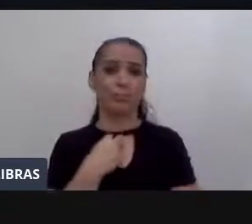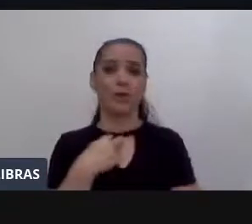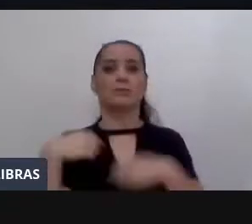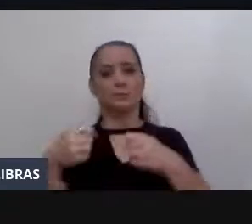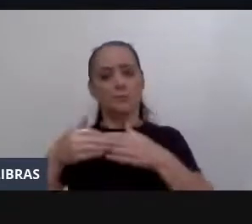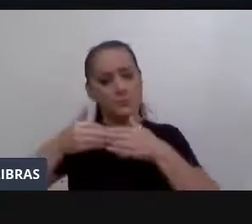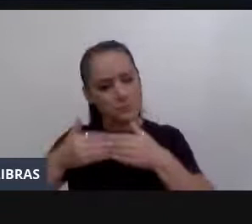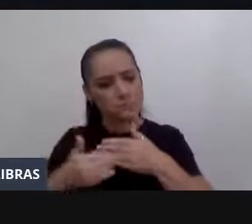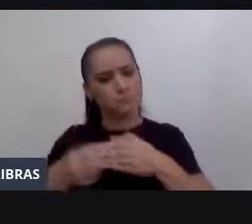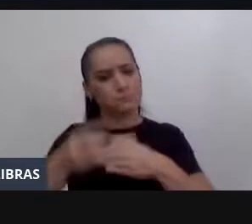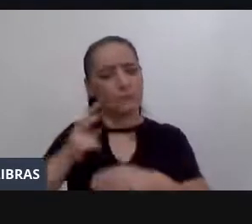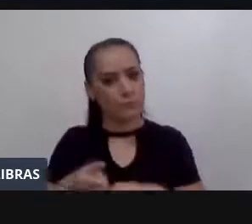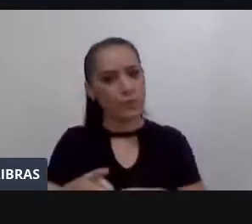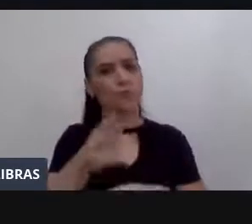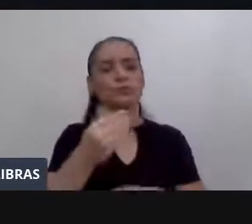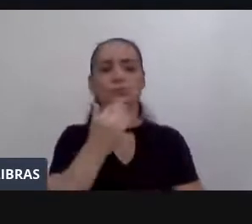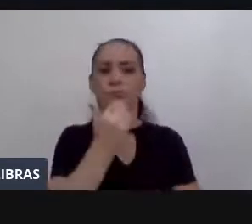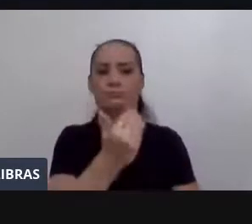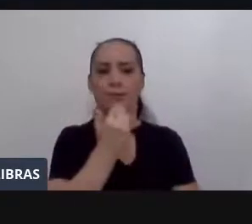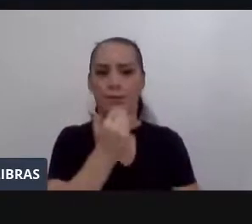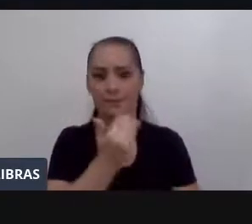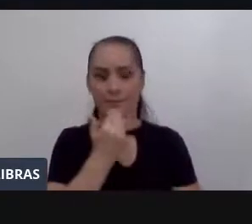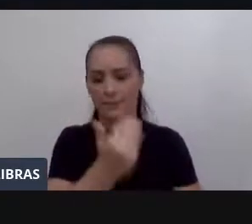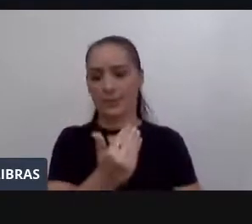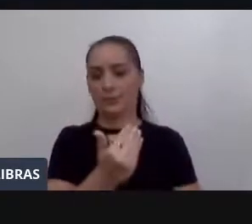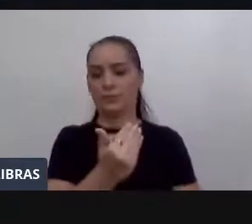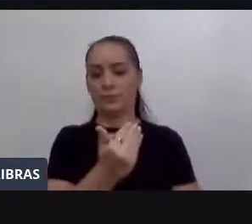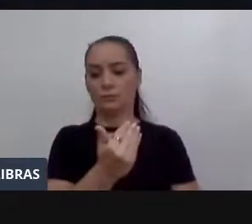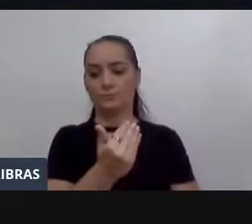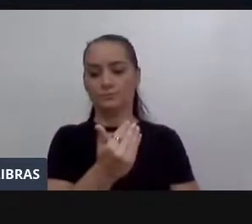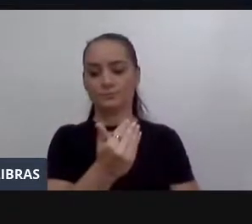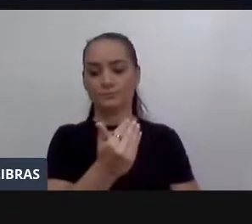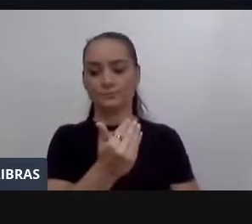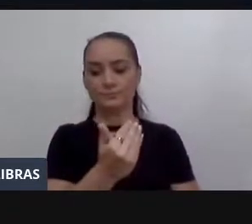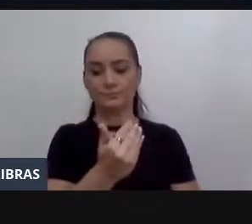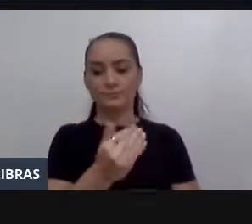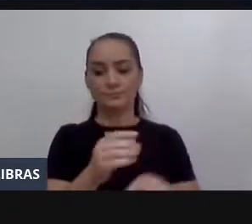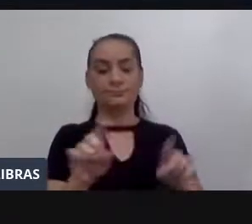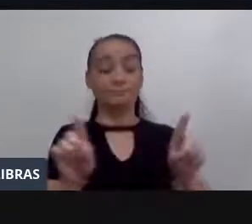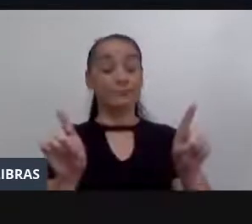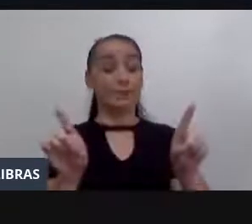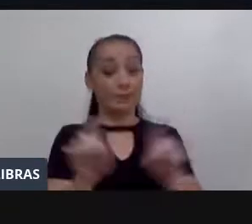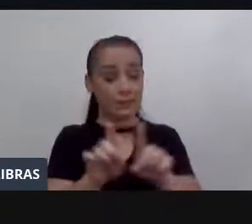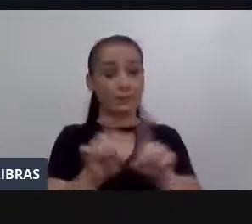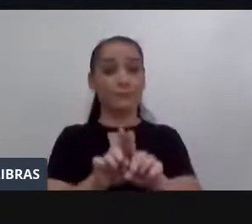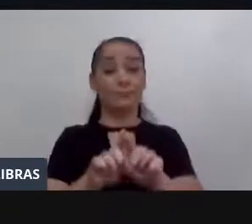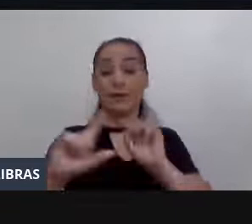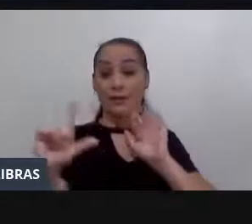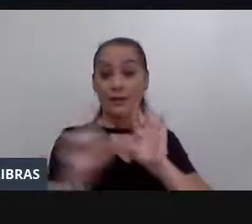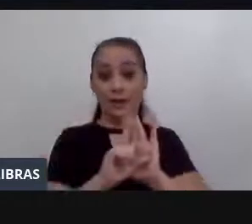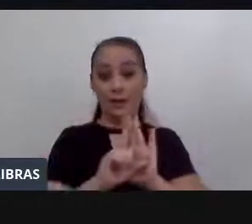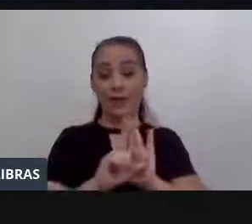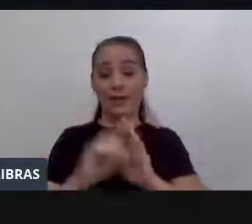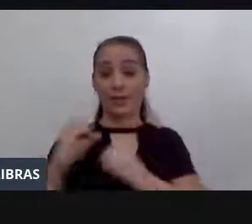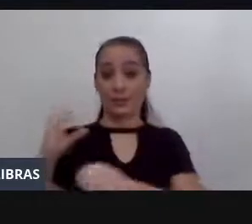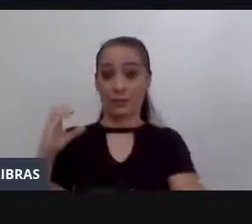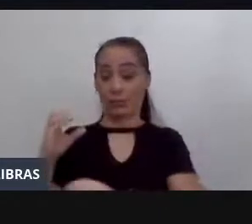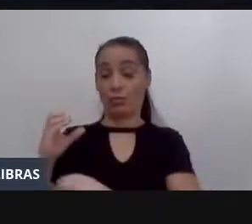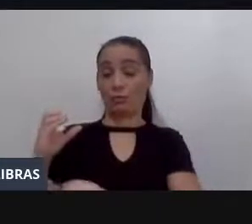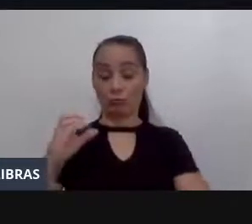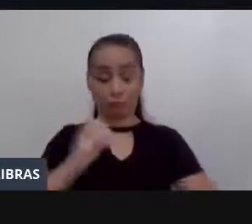esses encaminhamentos, fazer uma lei de revalidação de diploma, a gente precisa